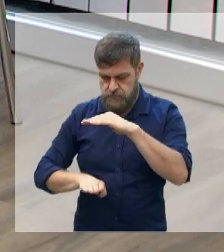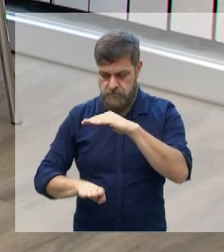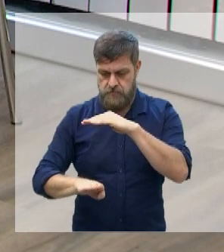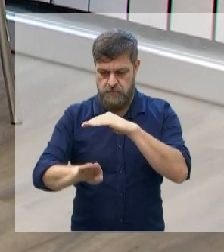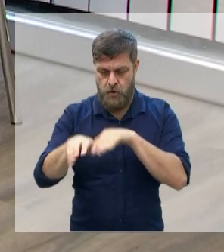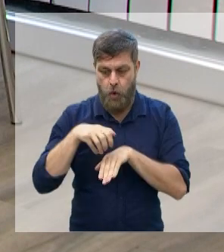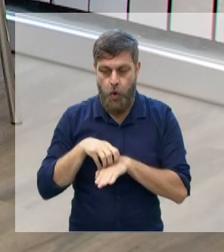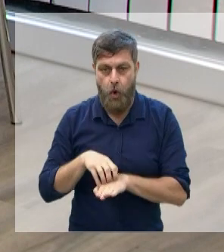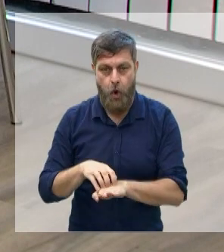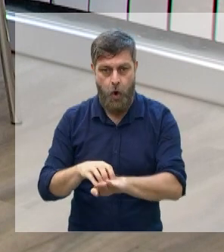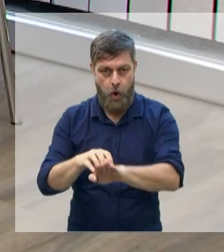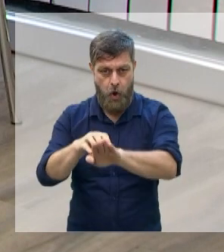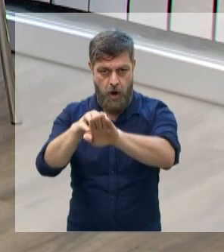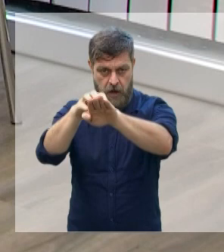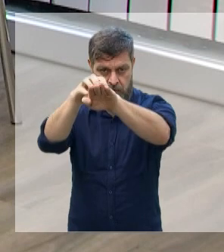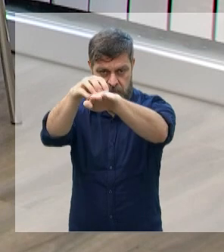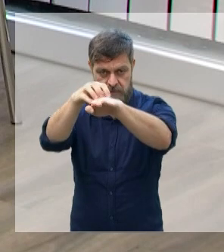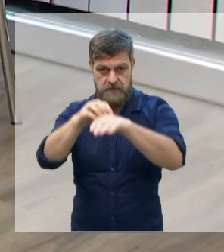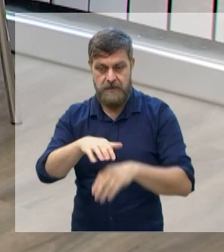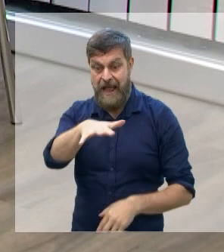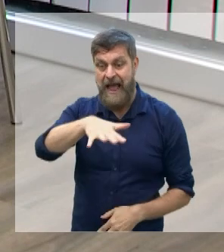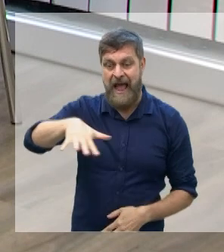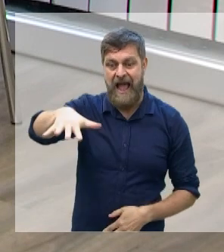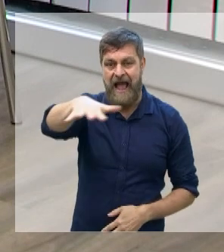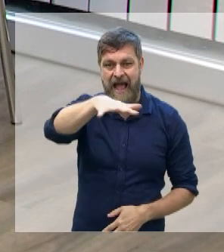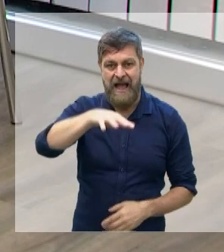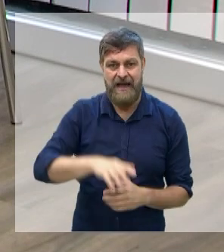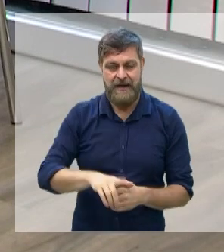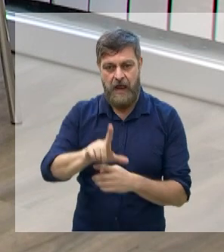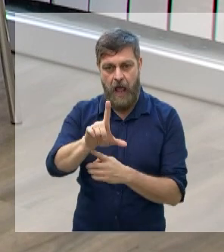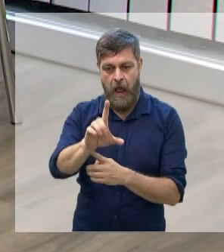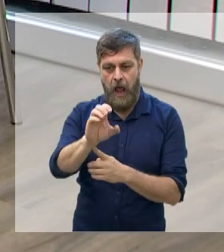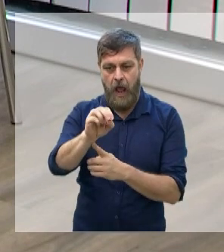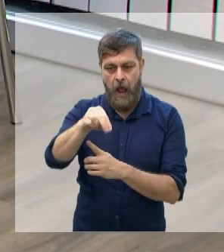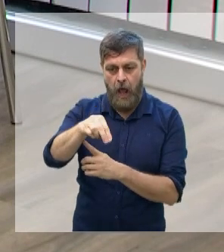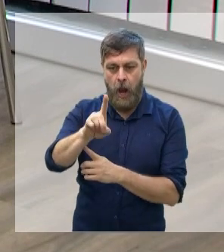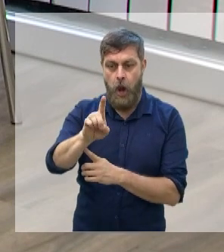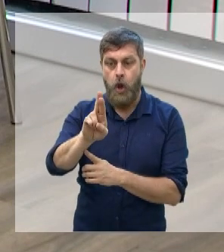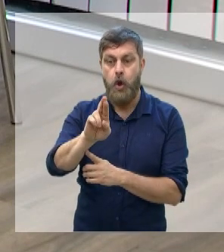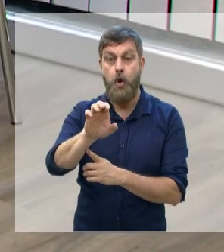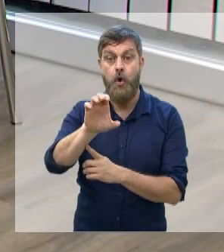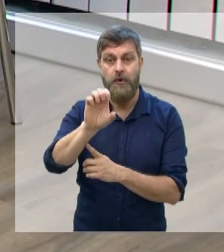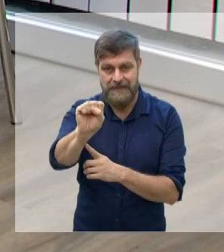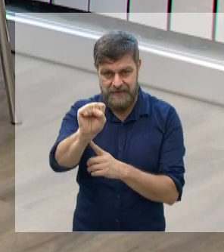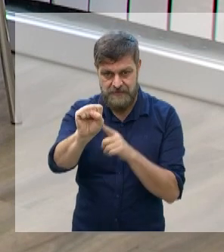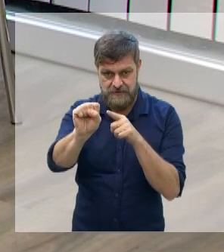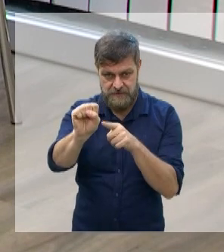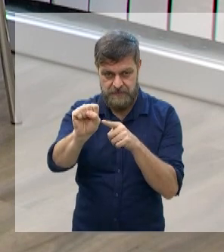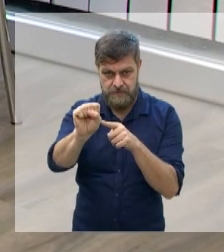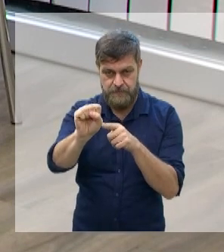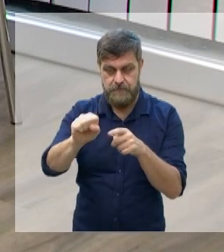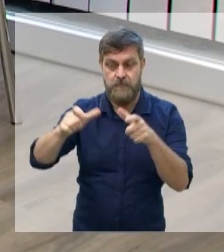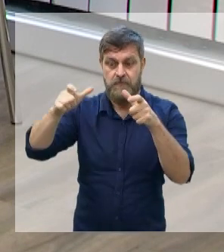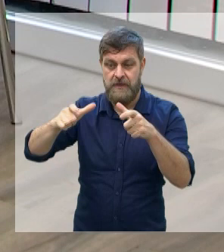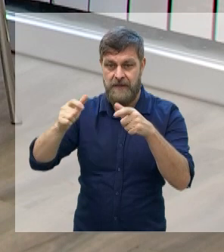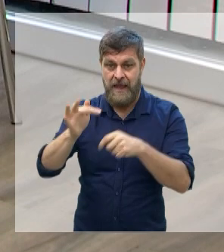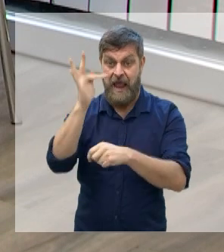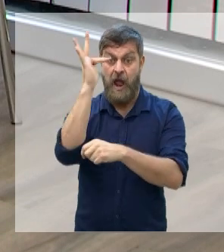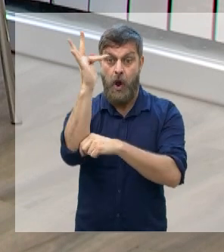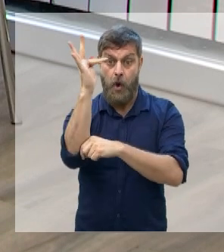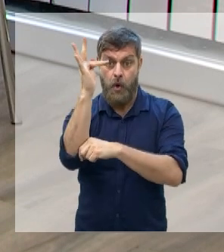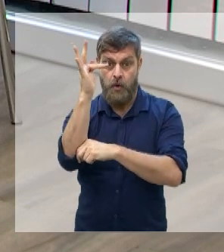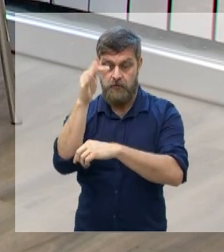da venda era sigo chegam no jardim 11 no jardim londres ali em cima é um outro terminal